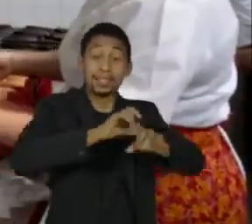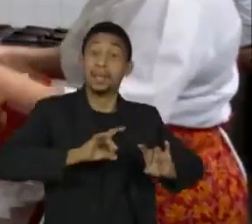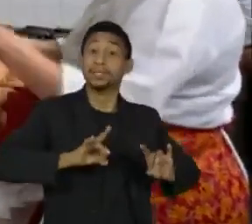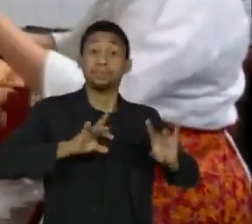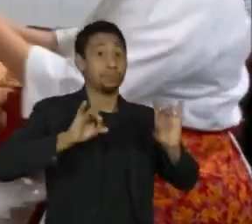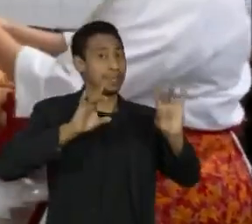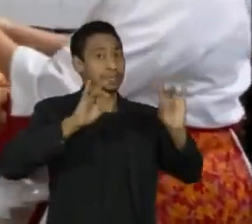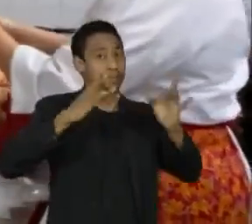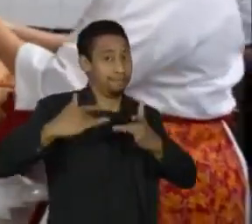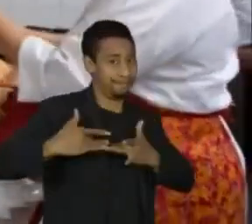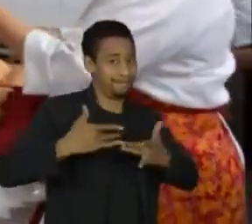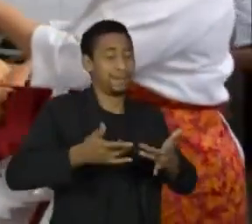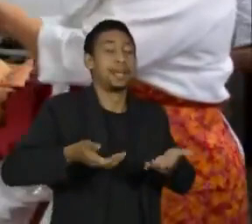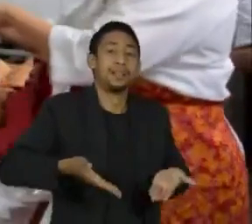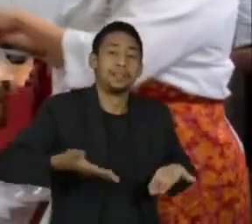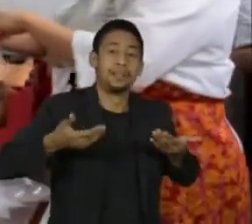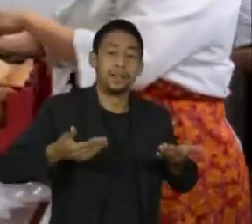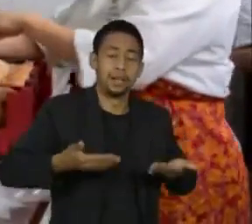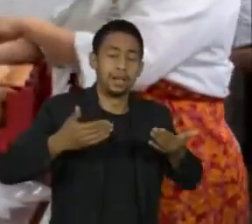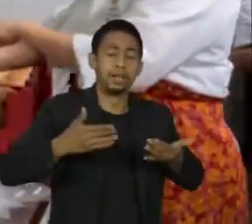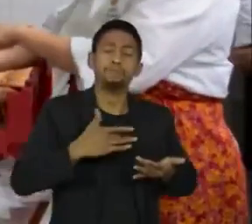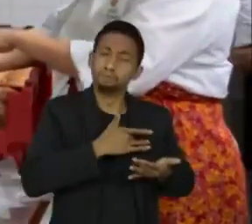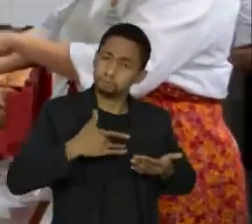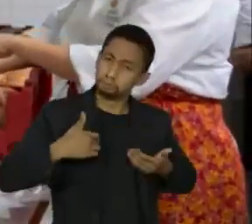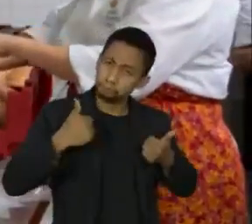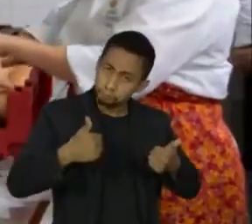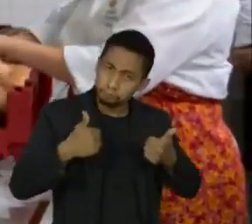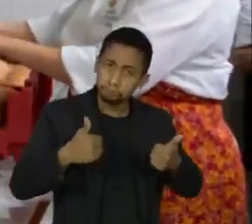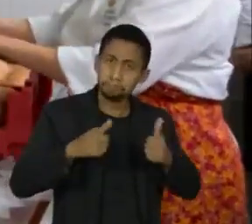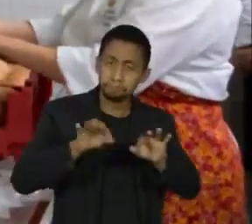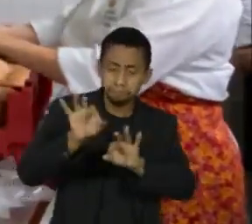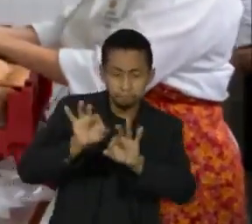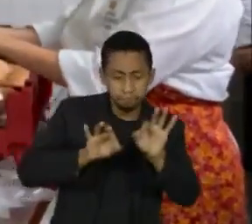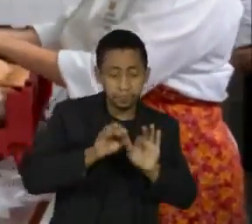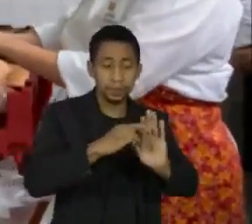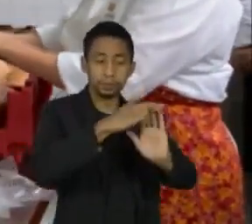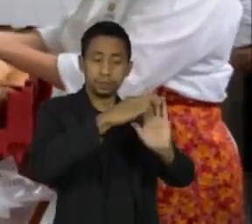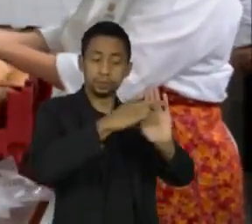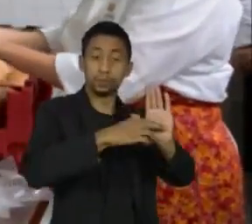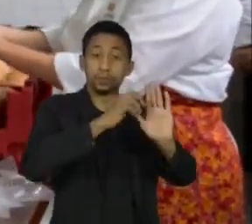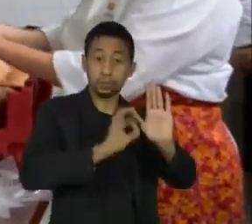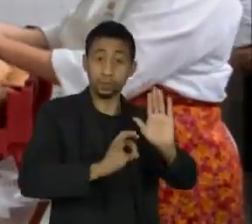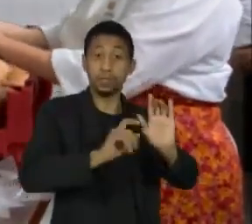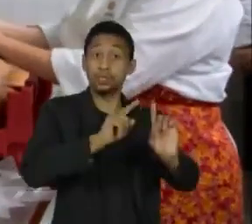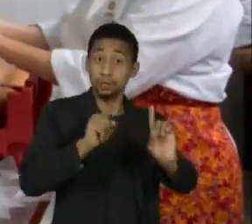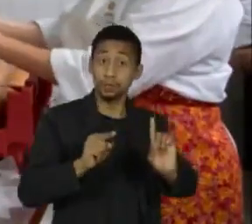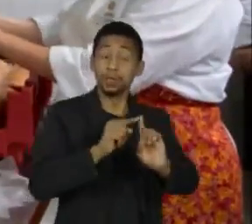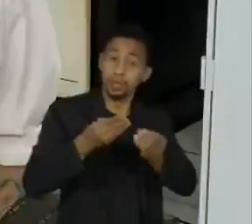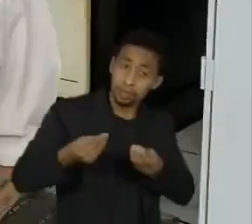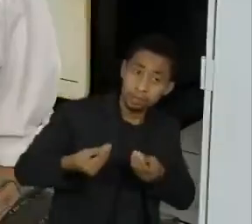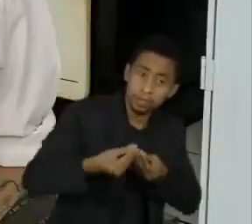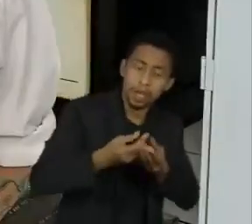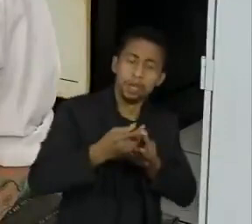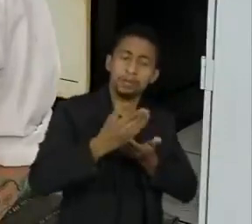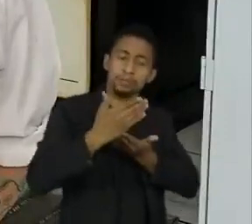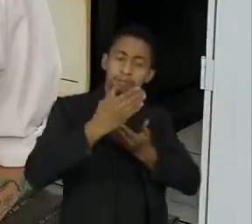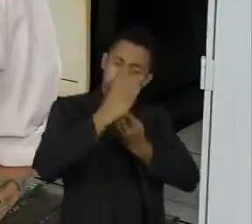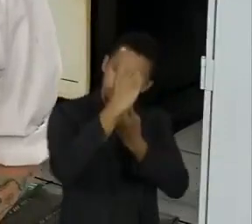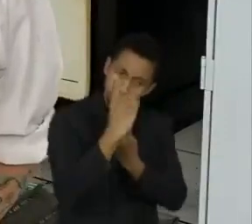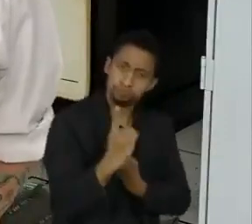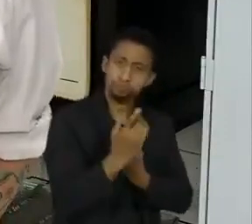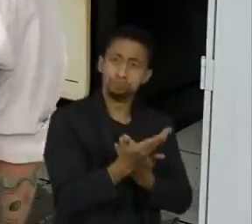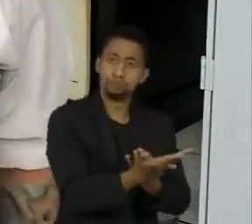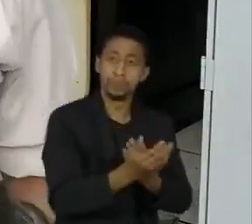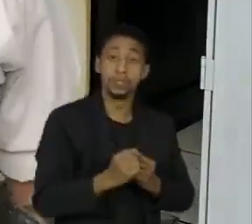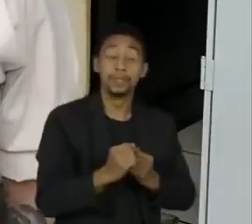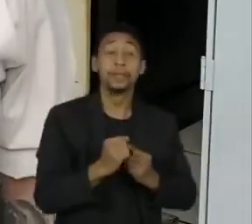ação. Mais leve, nutritivo e macio, o alimento é todo feito seguindo um princípio, o da dignidade. O grande